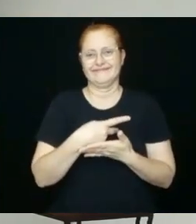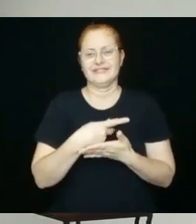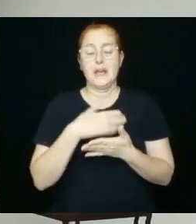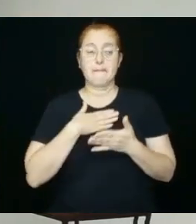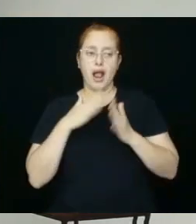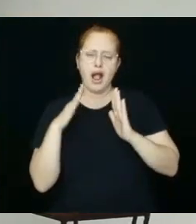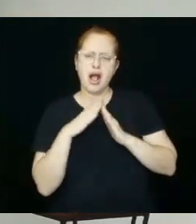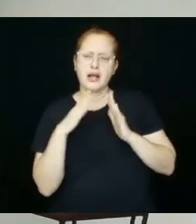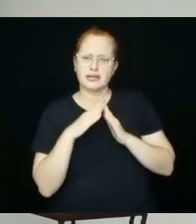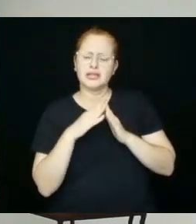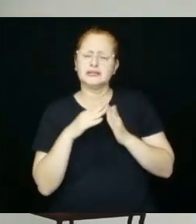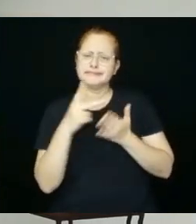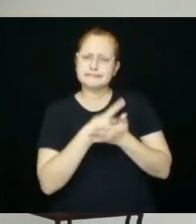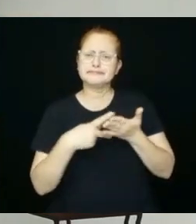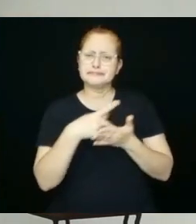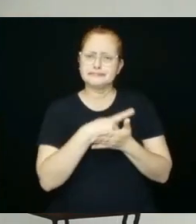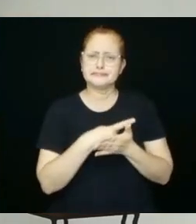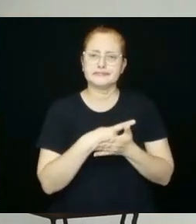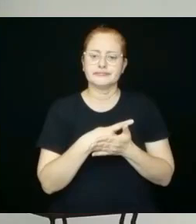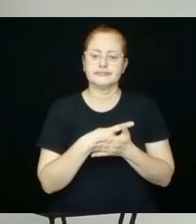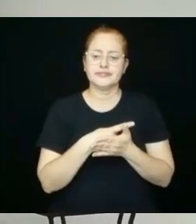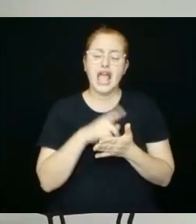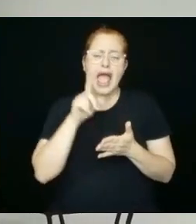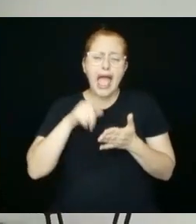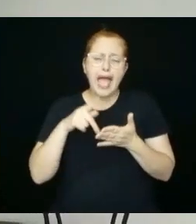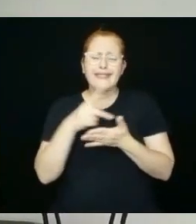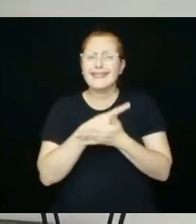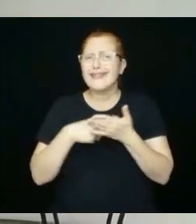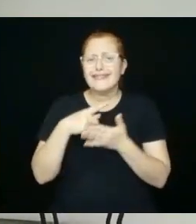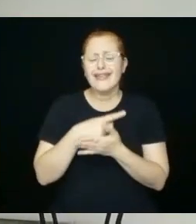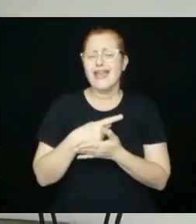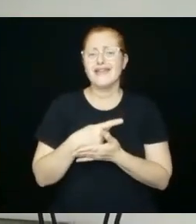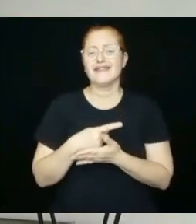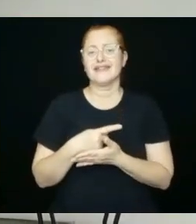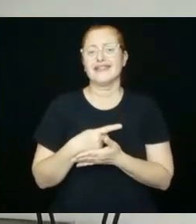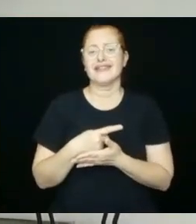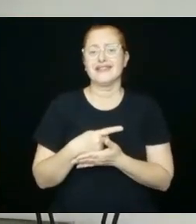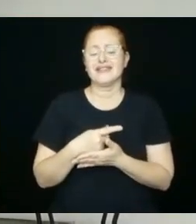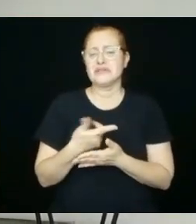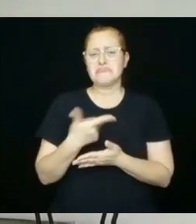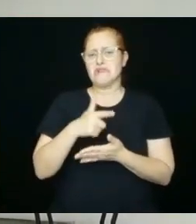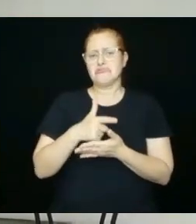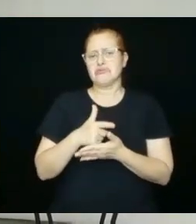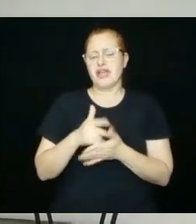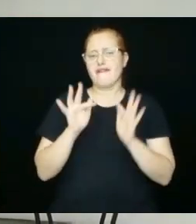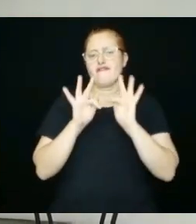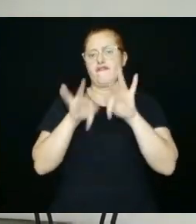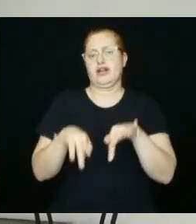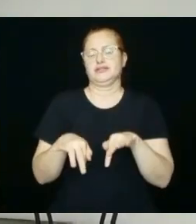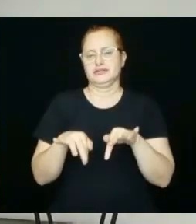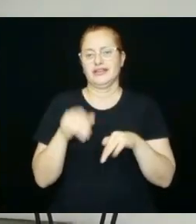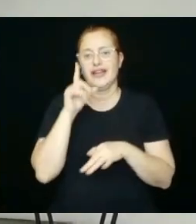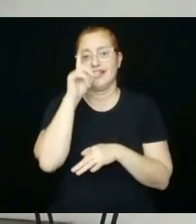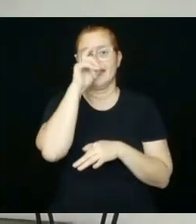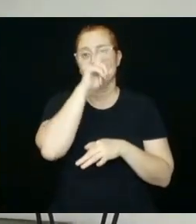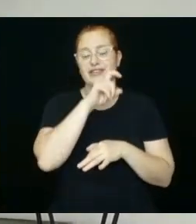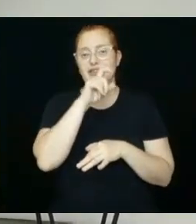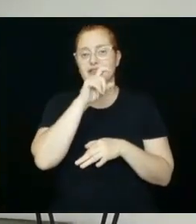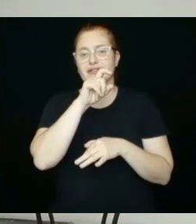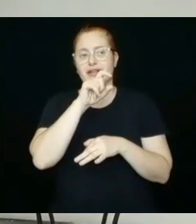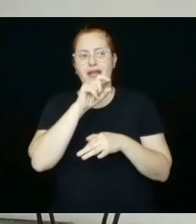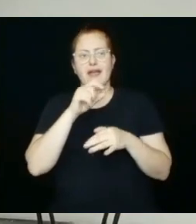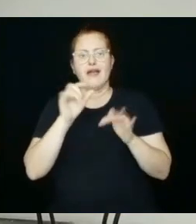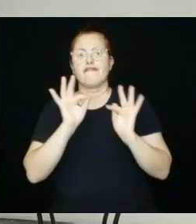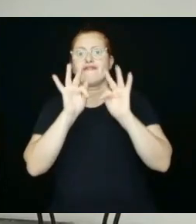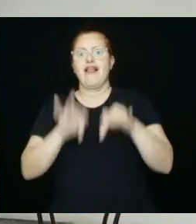E em casa, assim, desenhou, né? É um desenho inacabado, com aspectos de desenho inacabado, né? Então é difícil de pôr um ponto